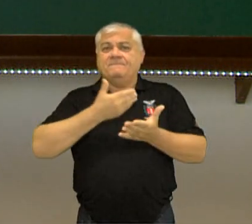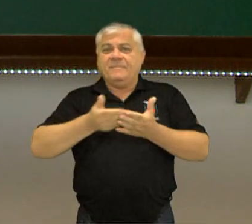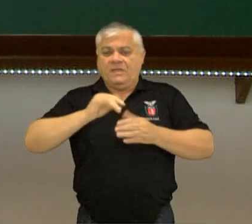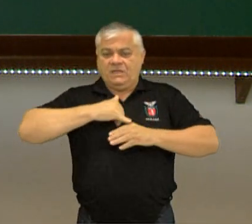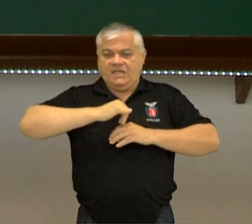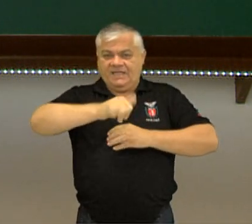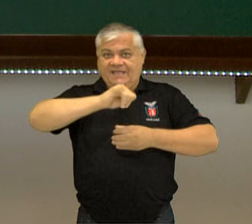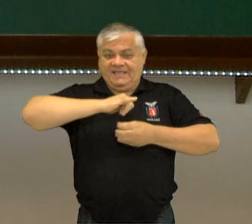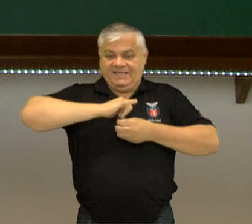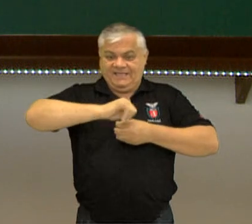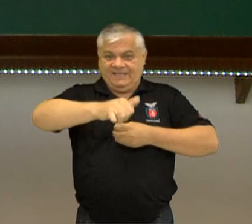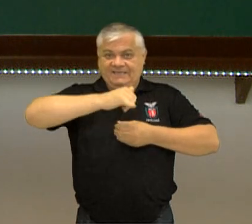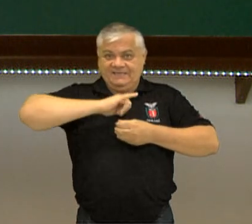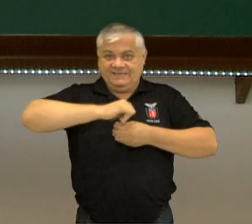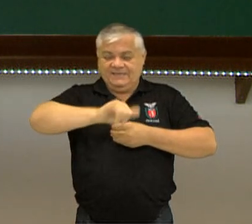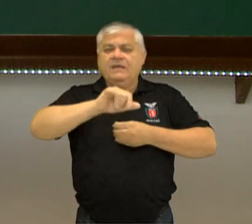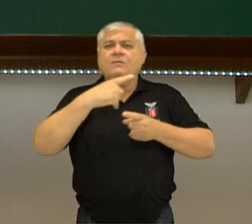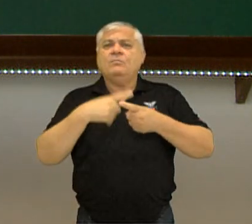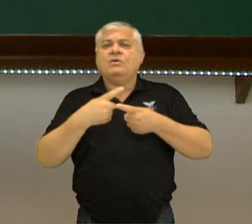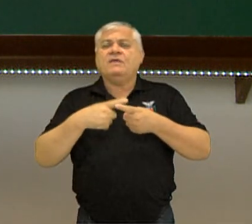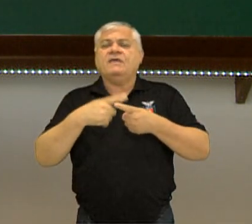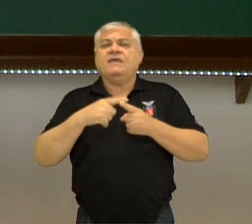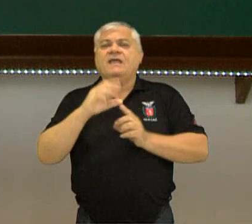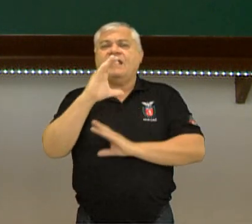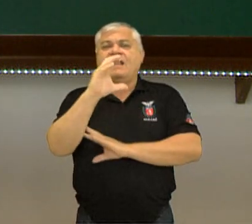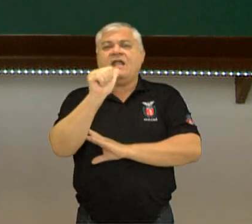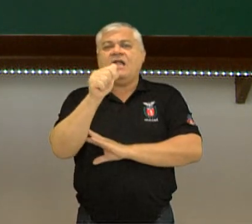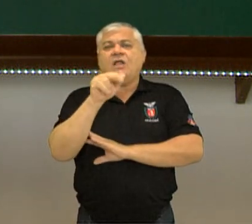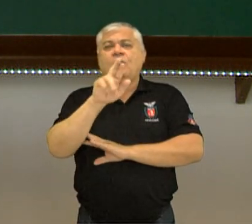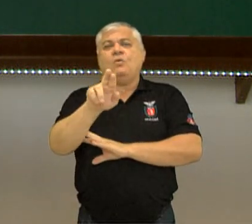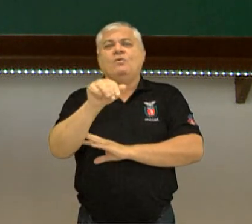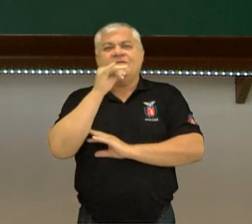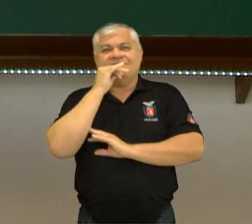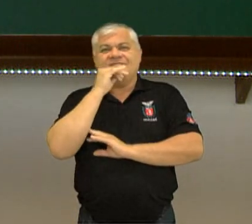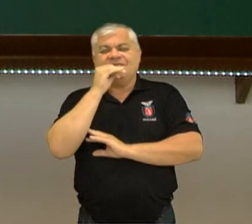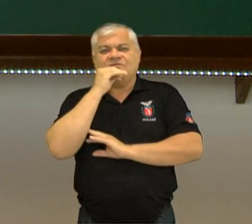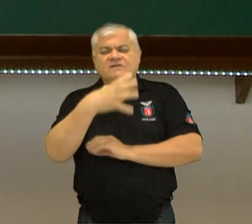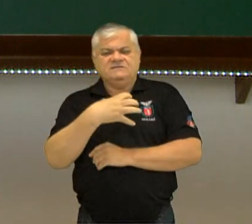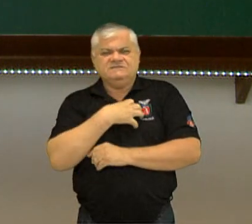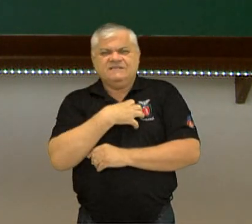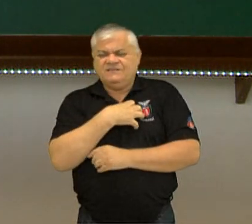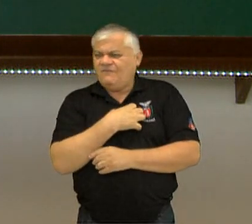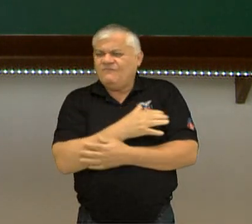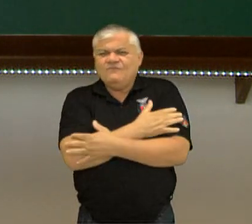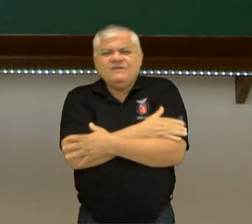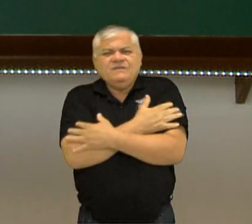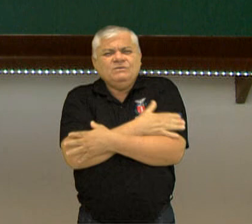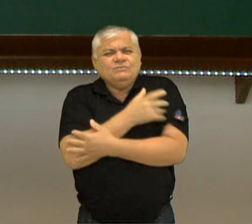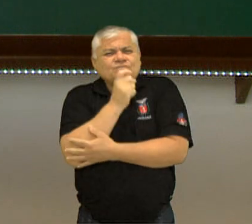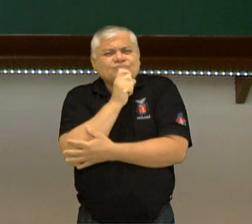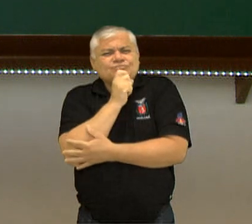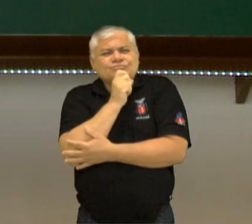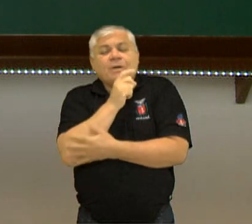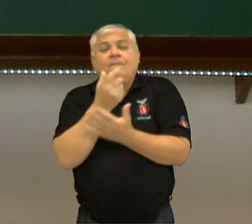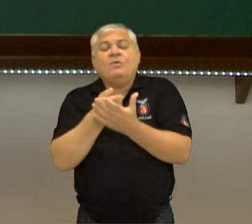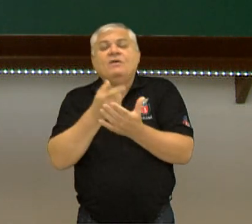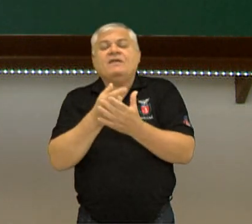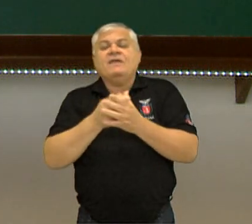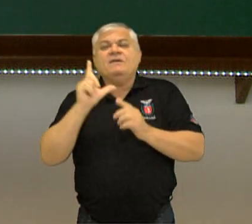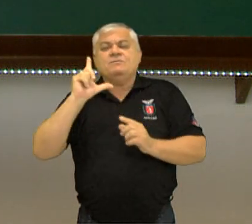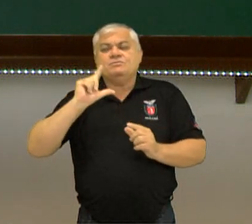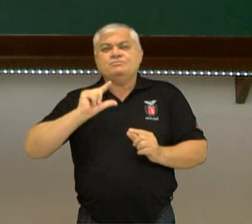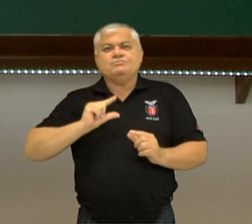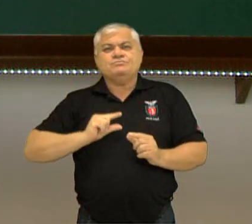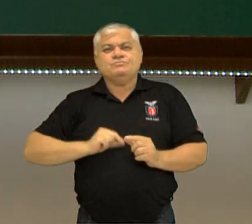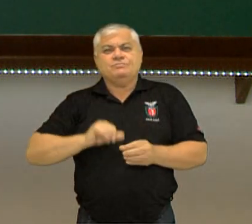Aliás, um detalhe, a perda de calor é o que nós chamamos de frio. Quando você perde calor bem rápido, pessoal, dá a sensação